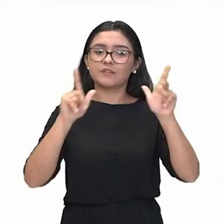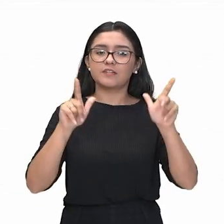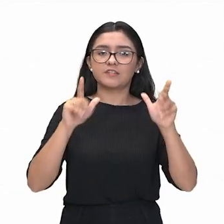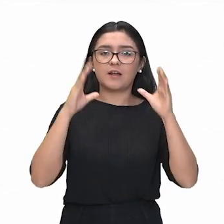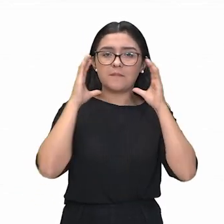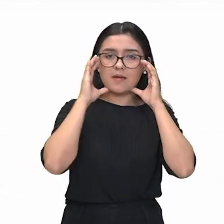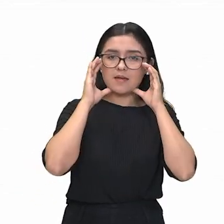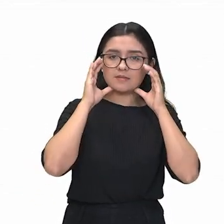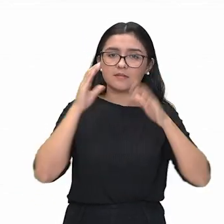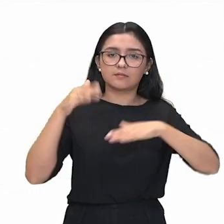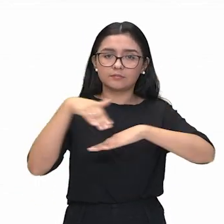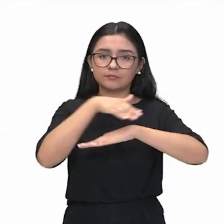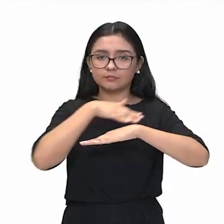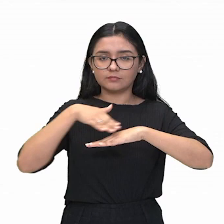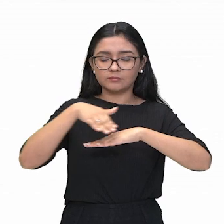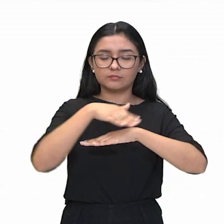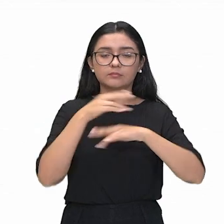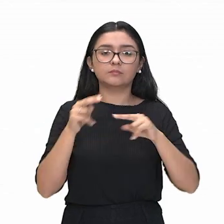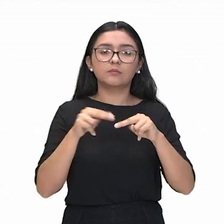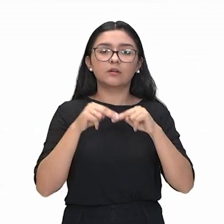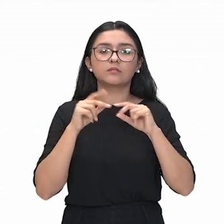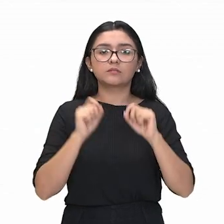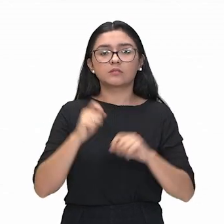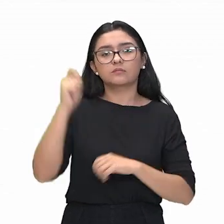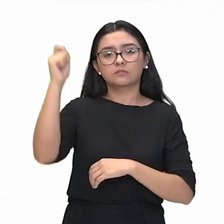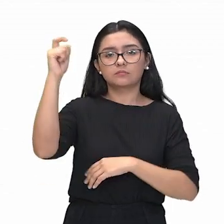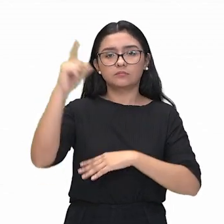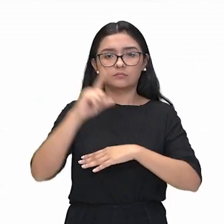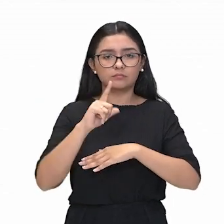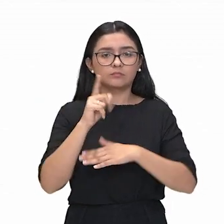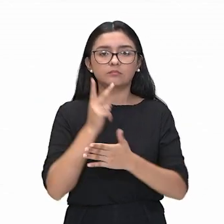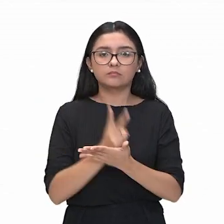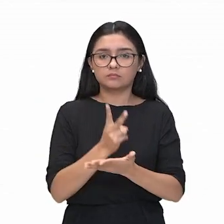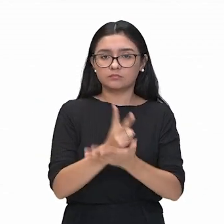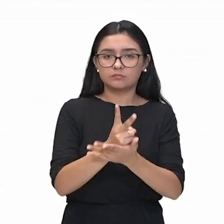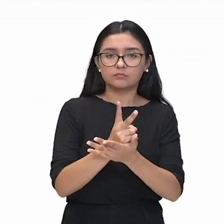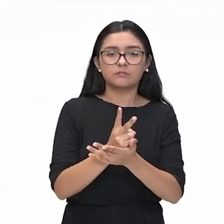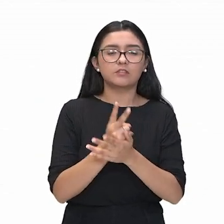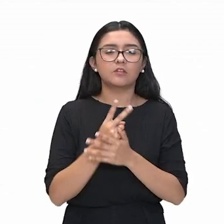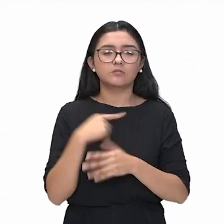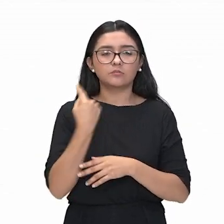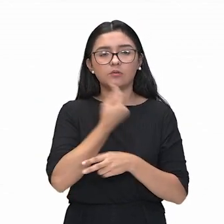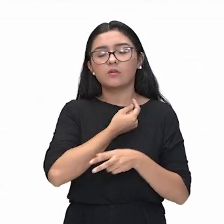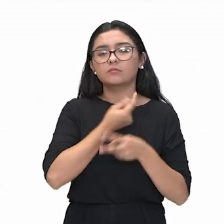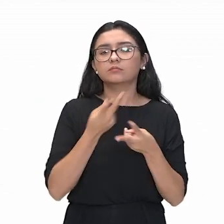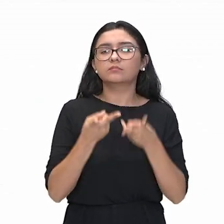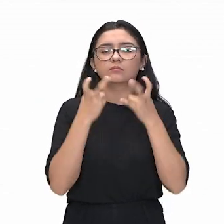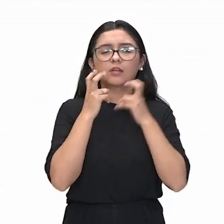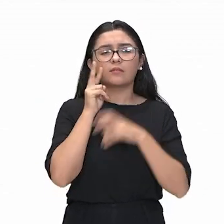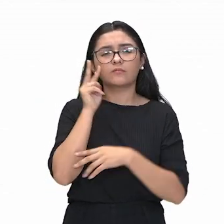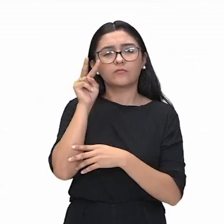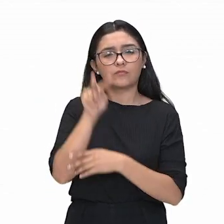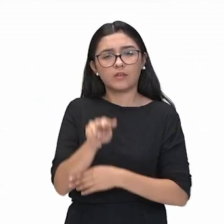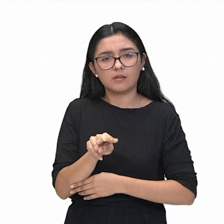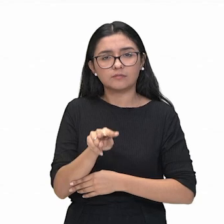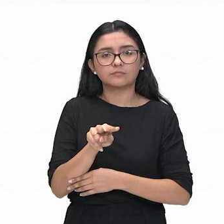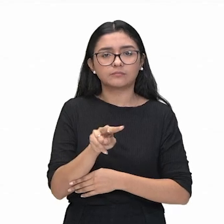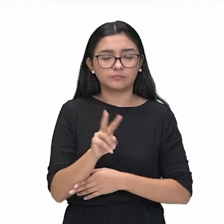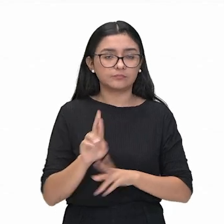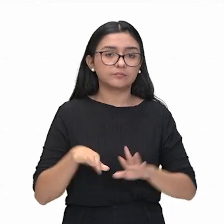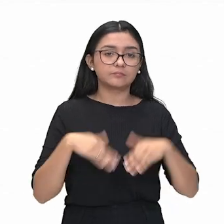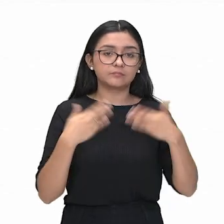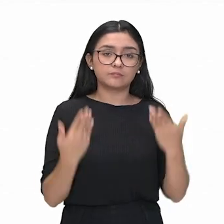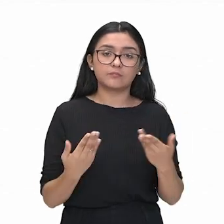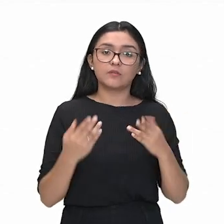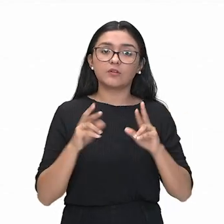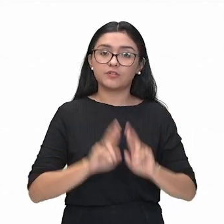professor, porque a luz vem do ar e continua no ar e chega até os nossos olhos. Então, pessoal, a diferença de reflexão